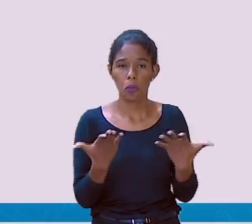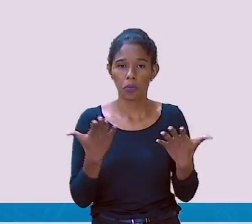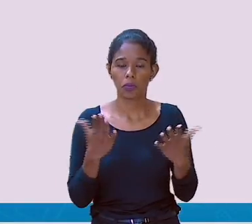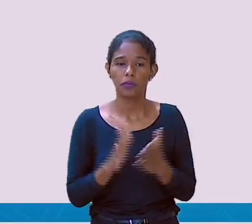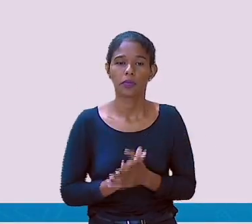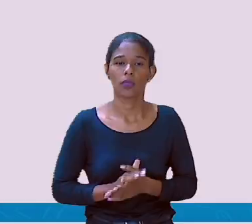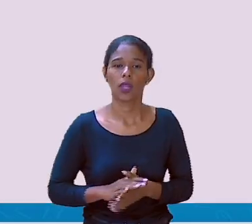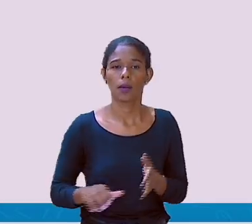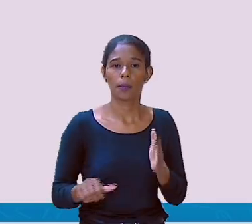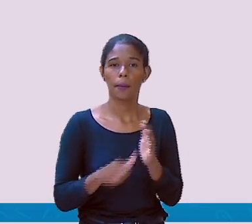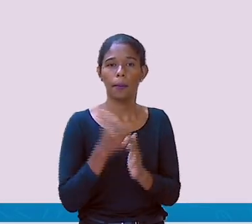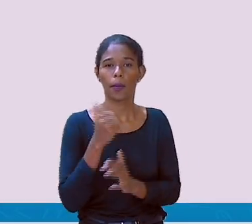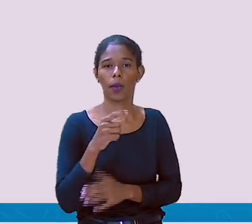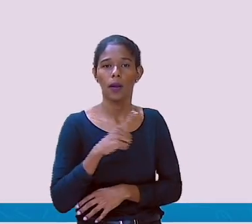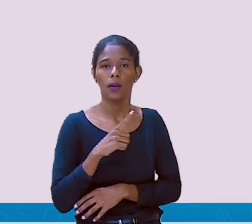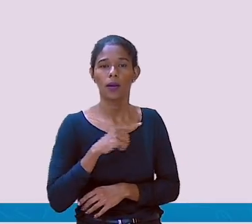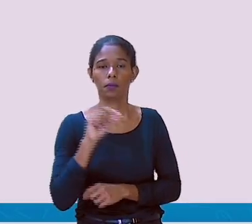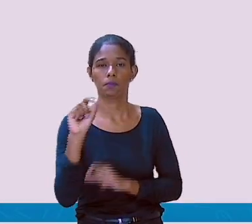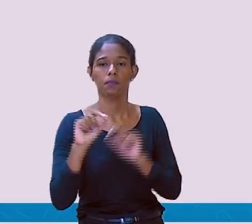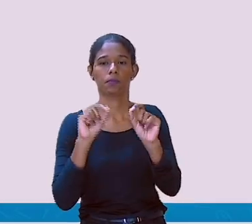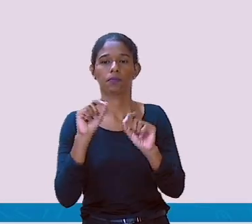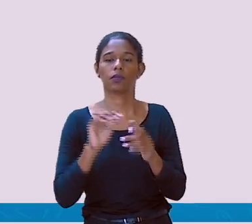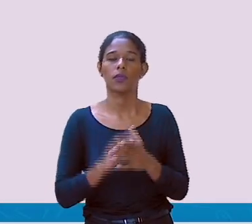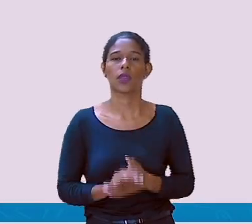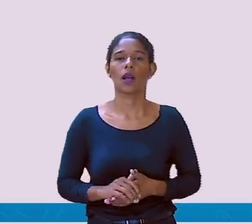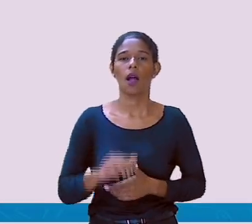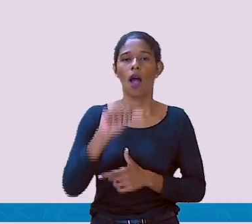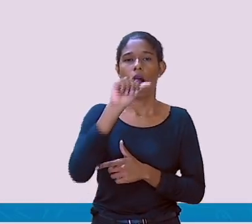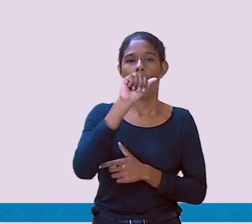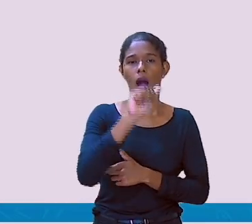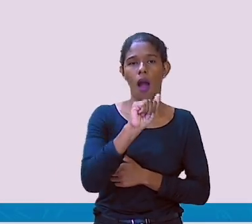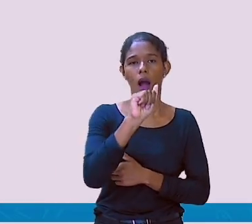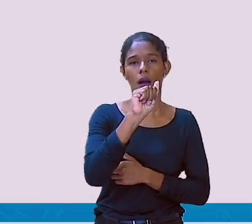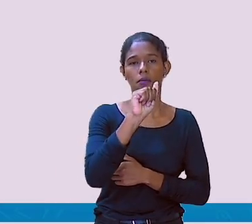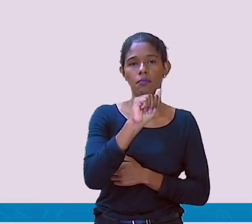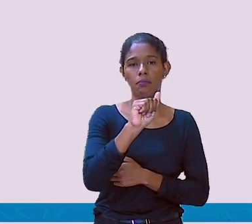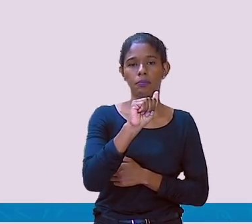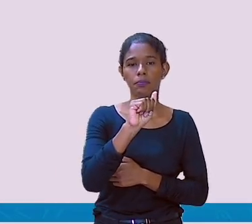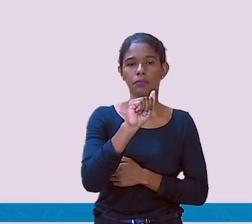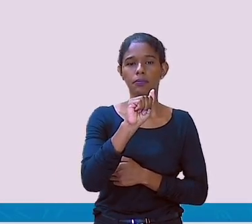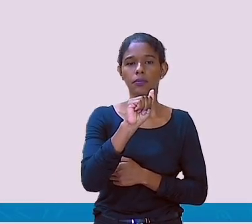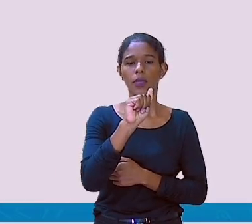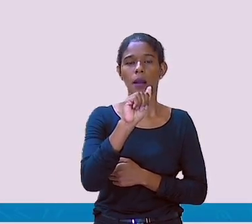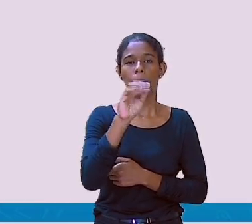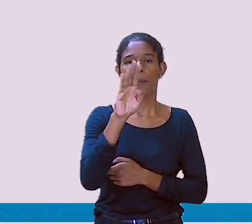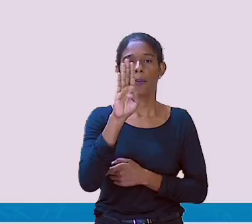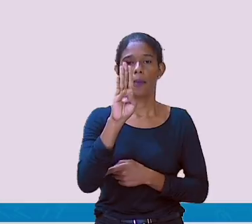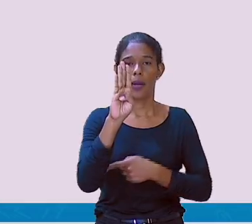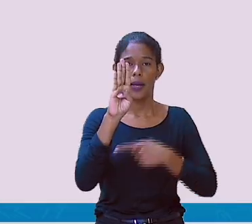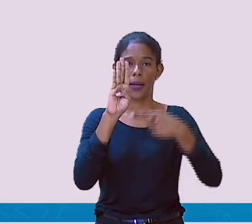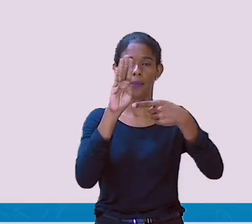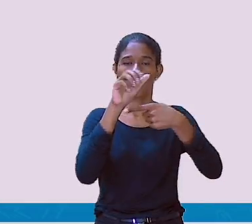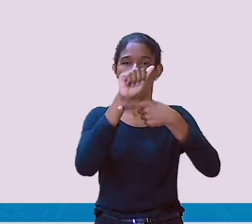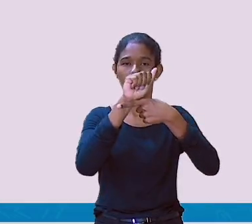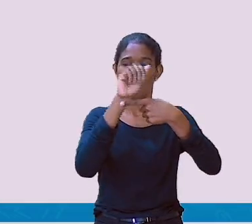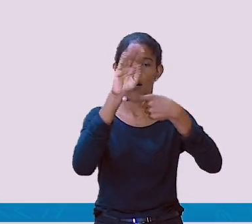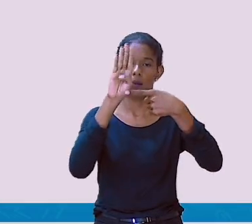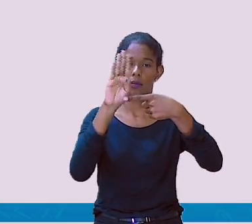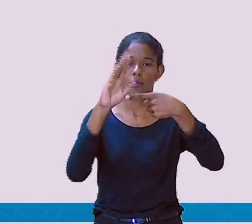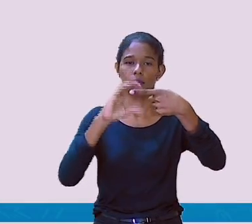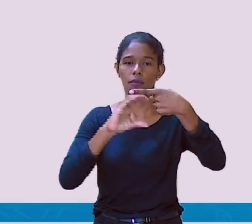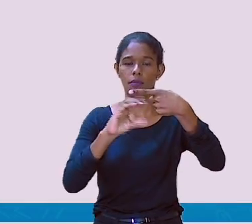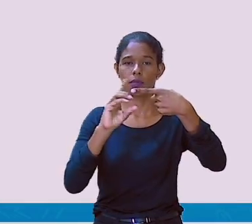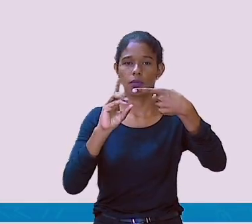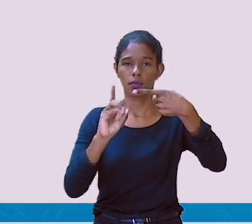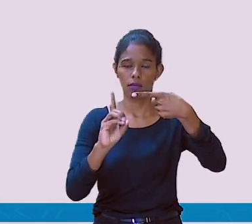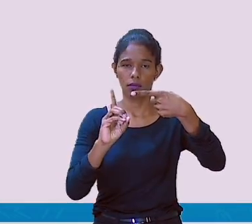tenho A, B está para CD. Eu vou calcular a razão